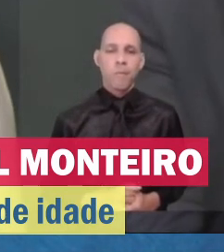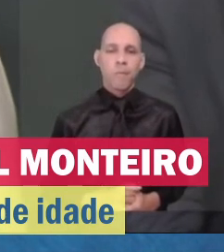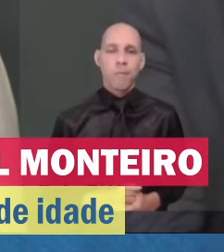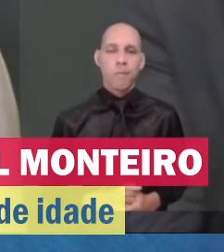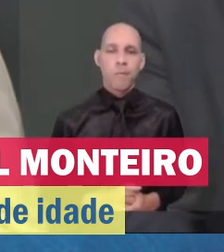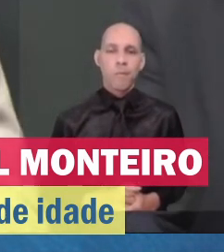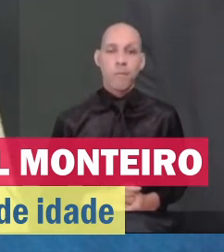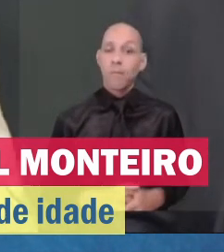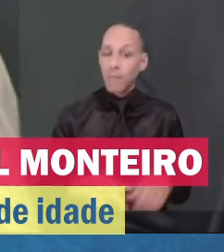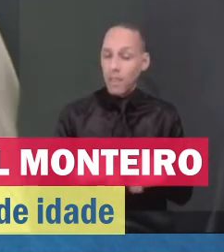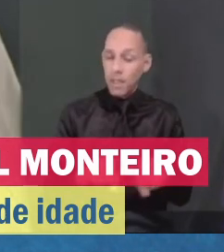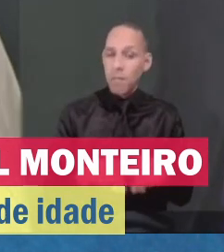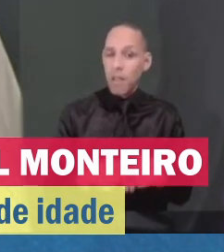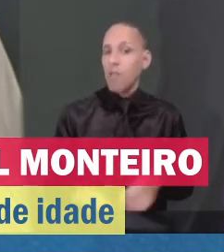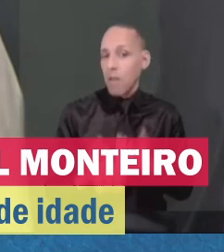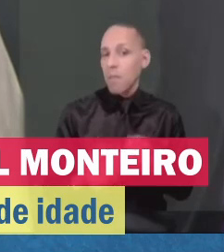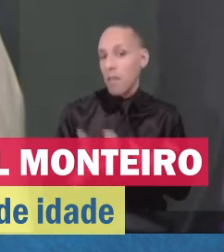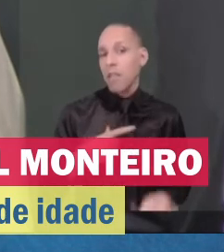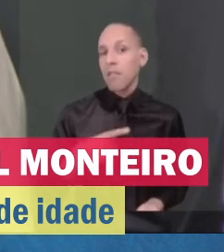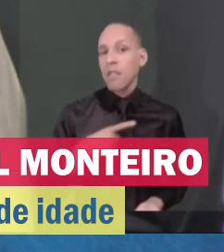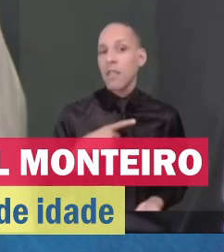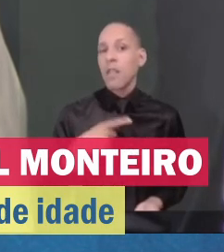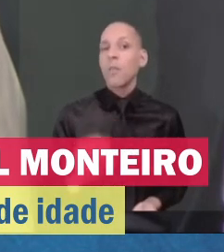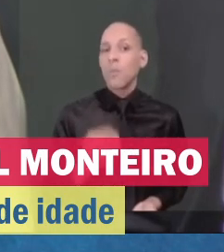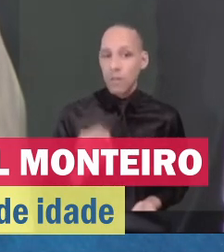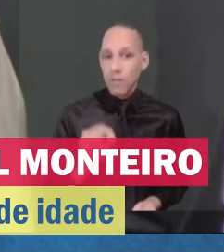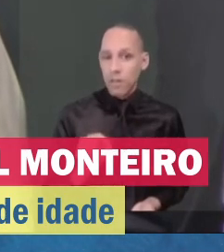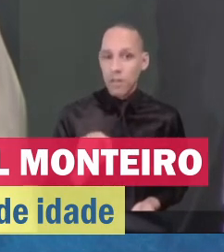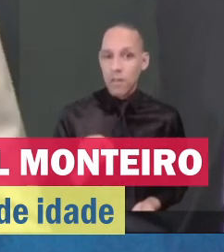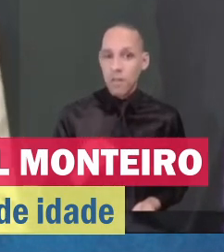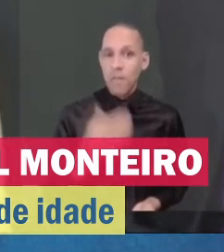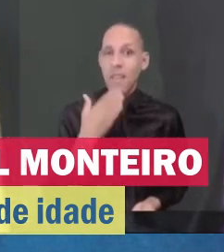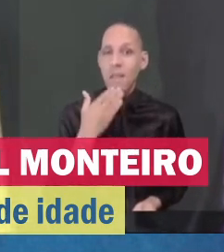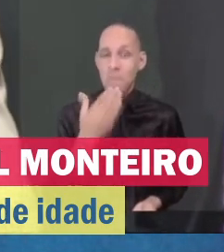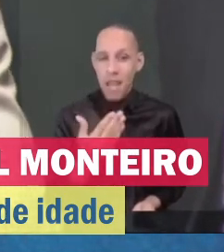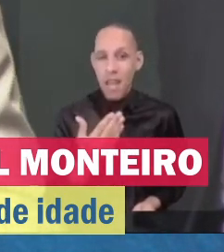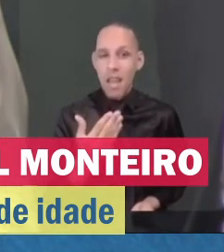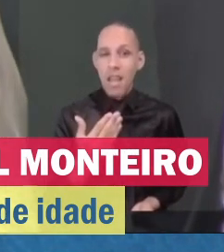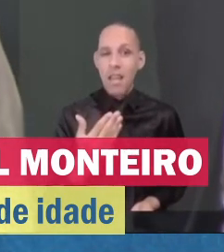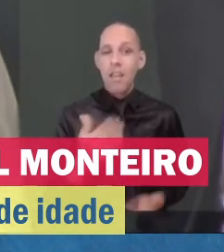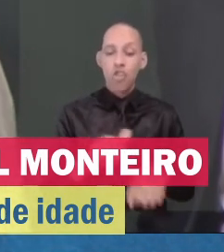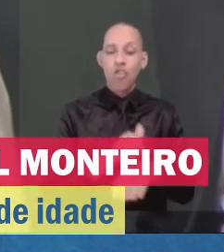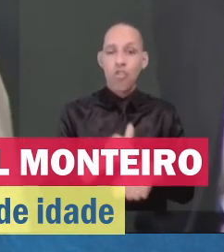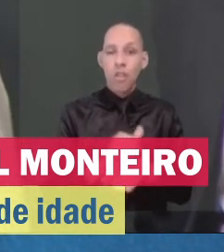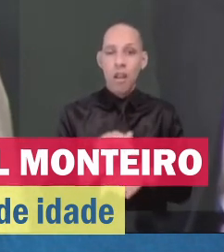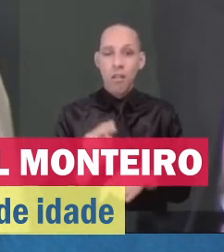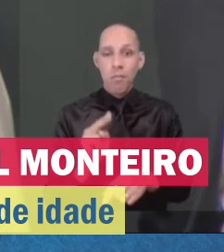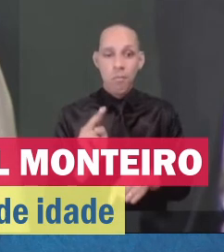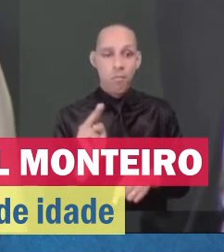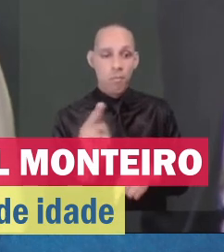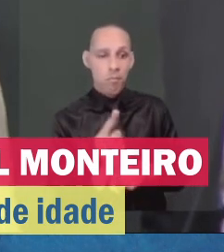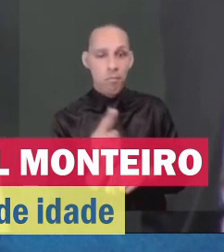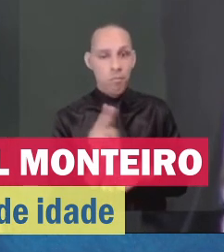Inclusive, temos informações de que foi pedida uma medida protetiva contra ele em defesa dessa